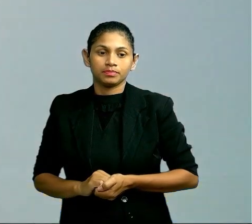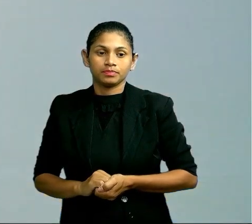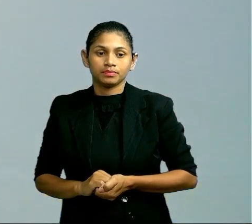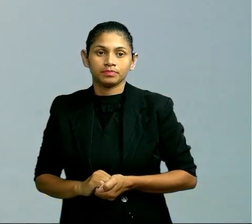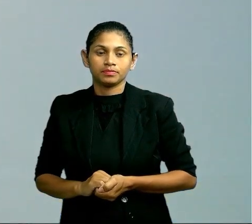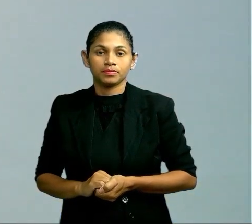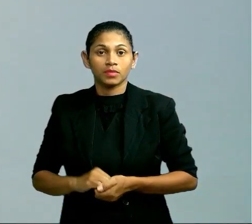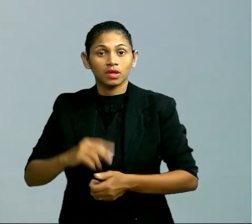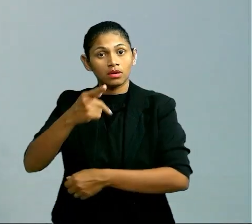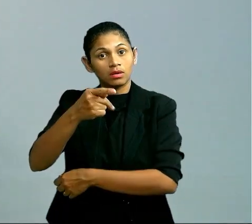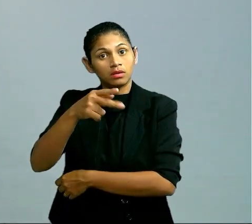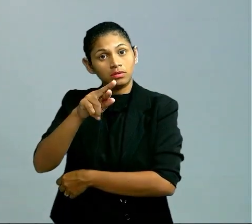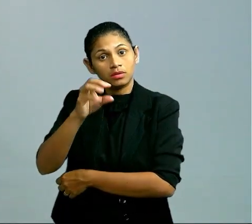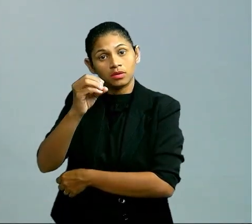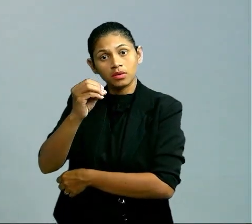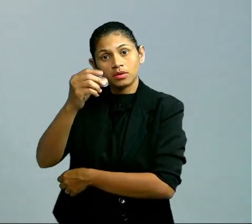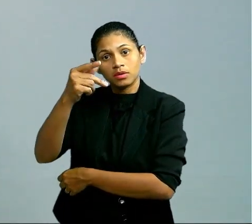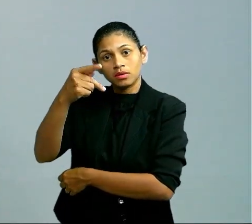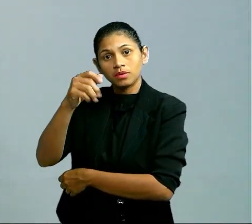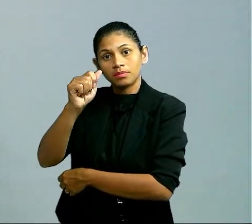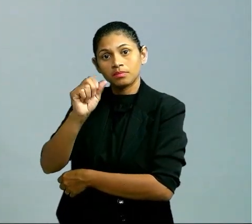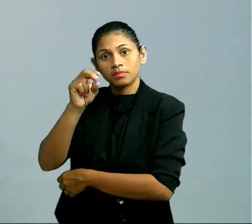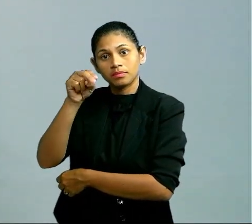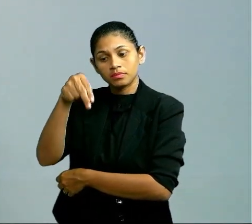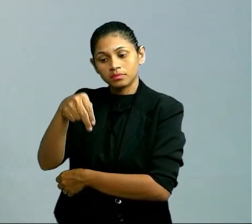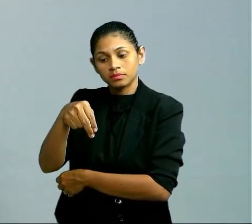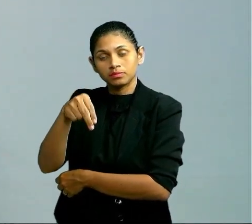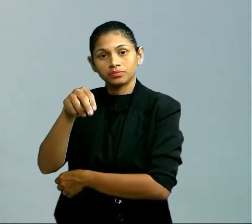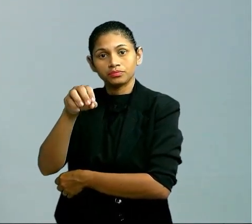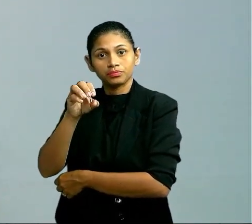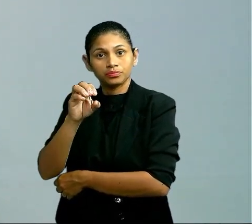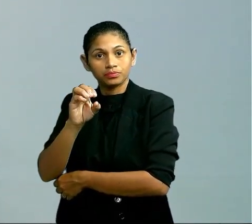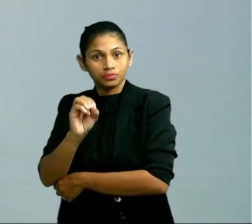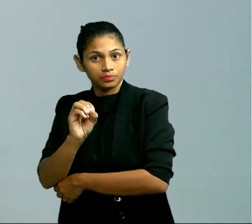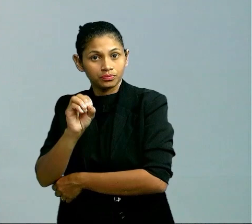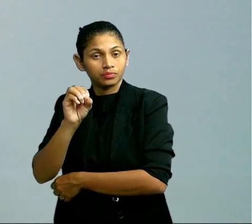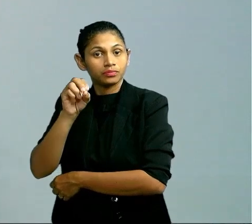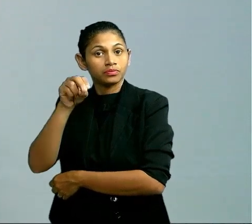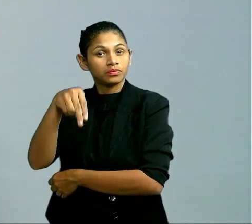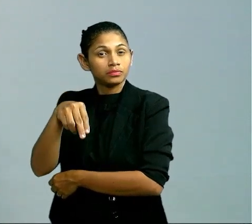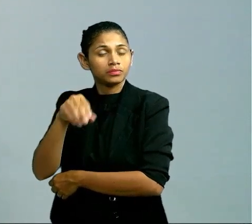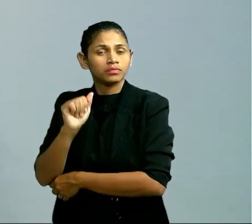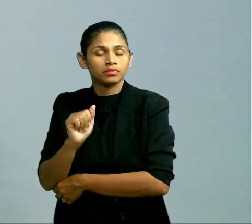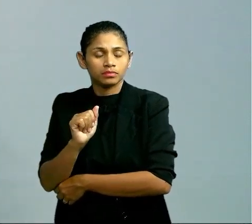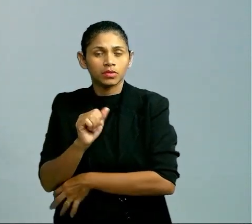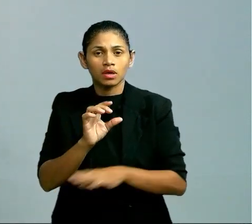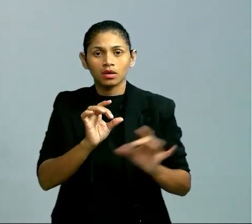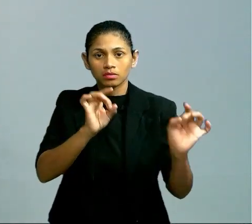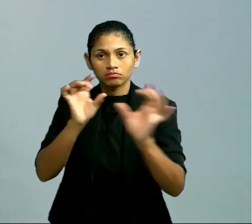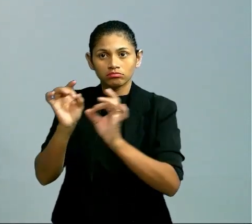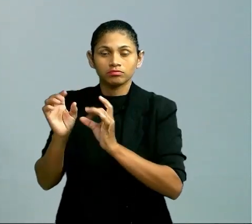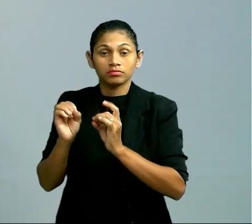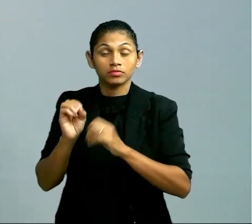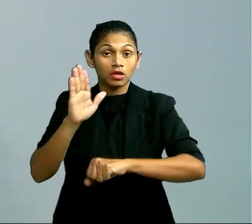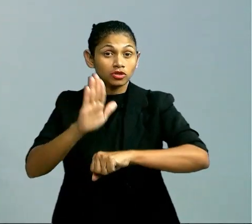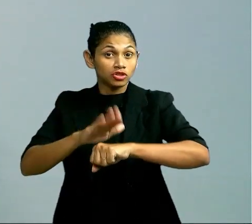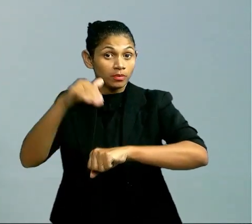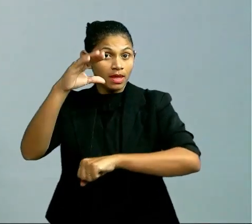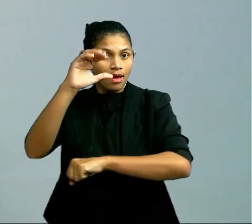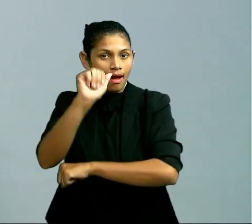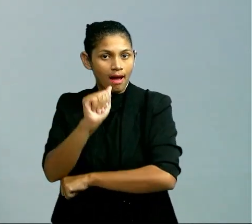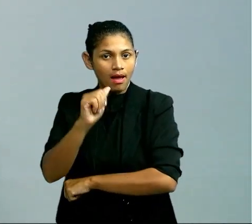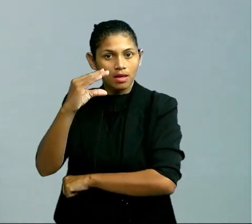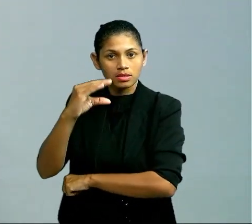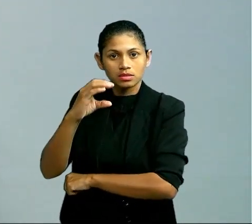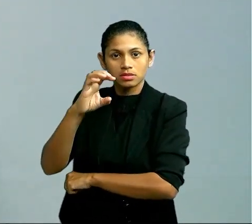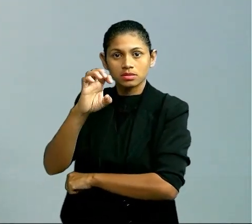A propanona, pessoal, ela é o solvente orgânico mais conhecido das funções cetonas, que comercialmente ela é chamada de